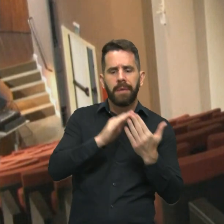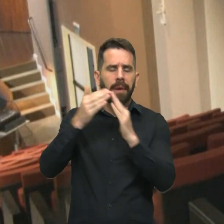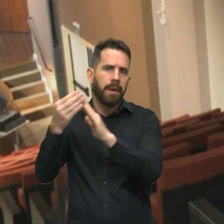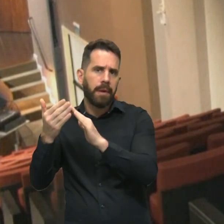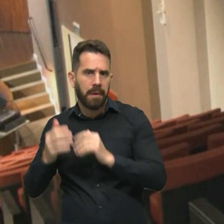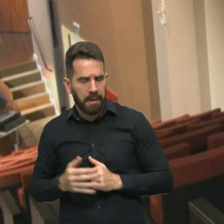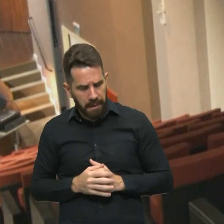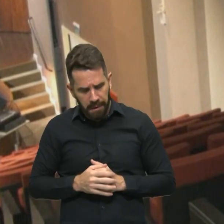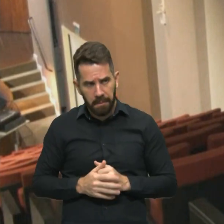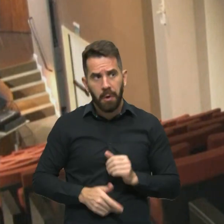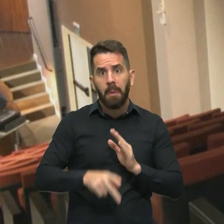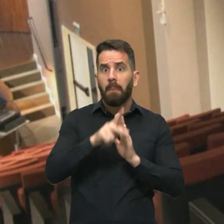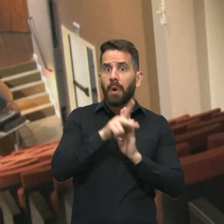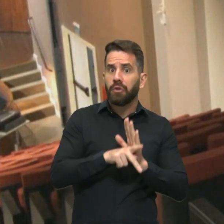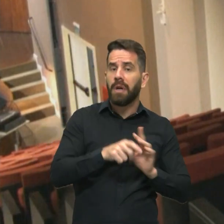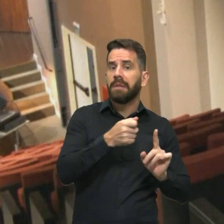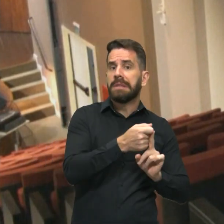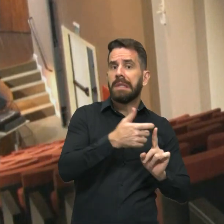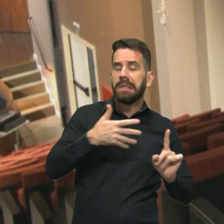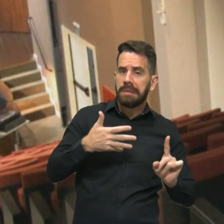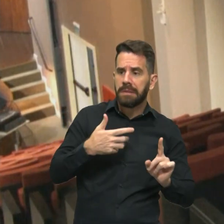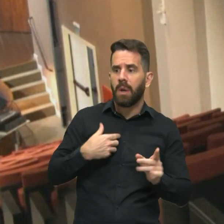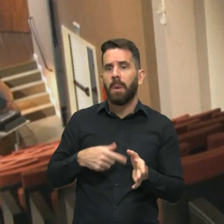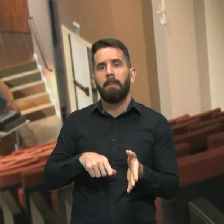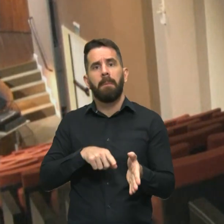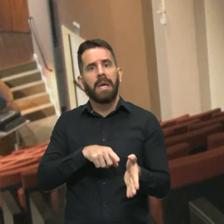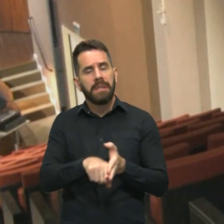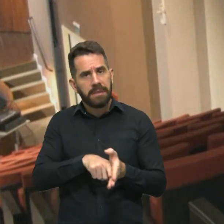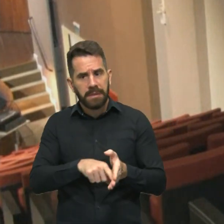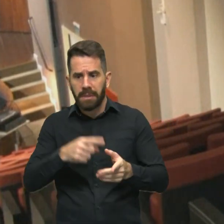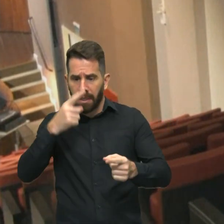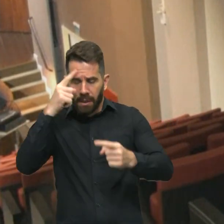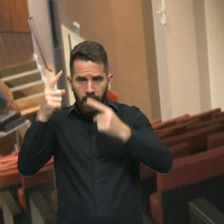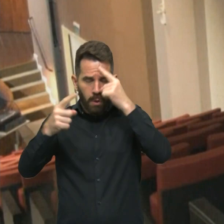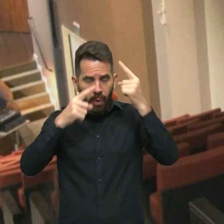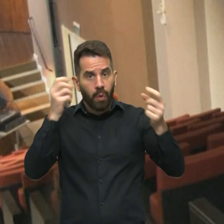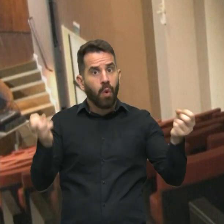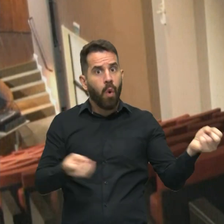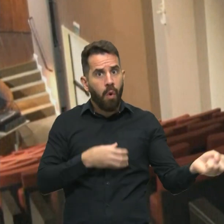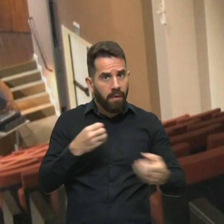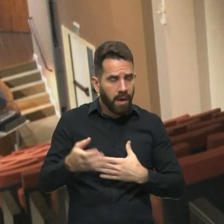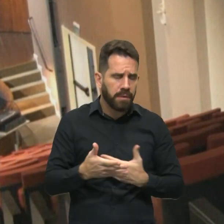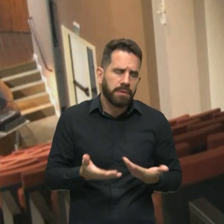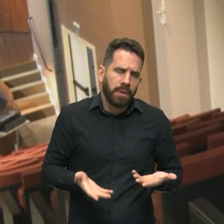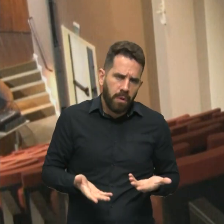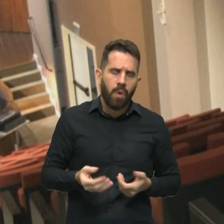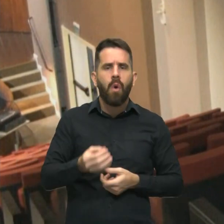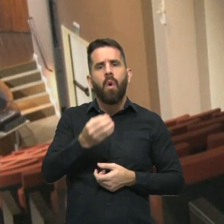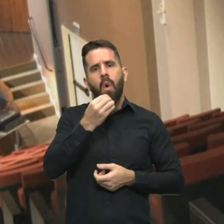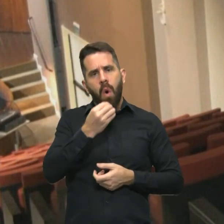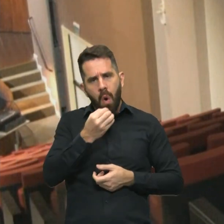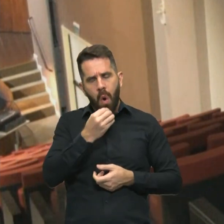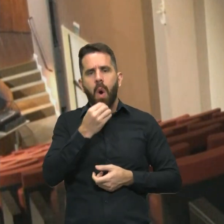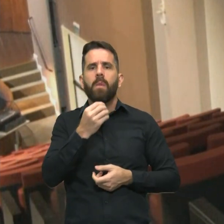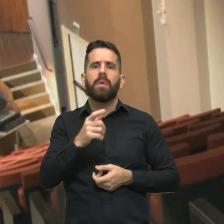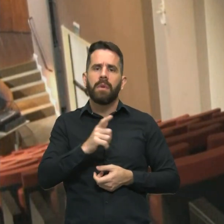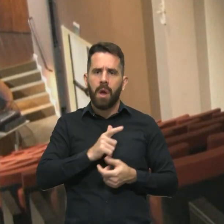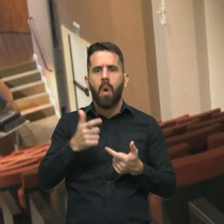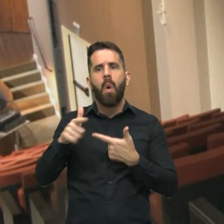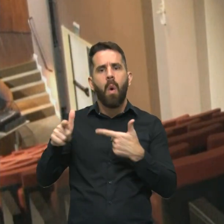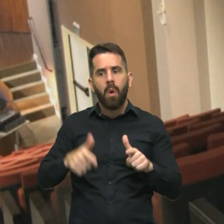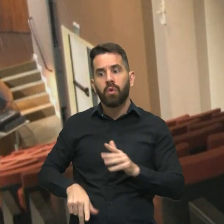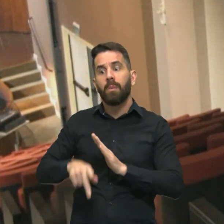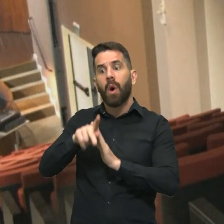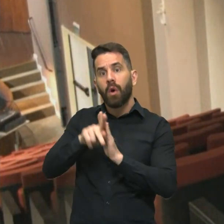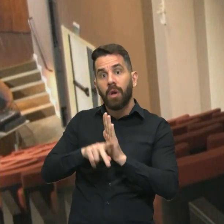de projetos de extensão, de pesquisa, de inovação e, claro, também dos projetos culturais,